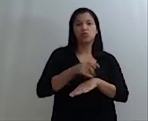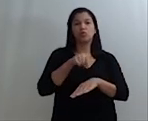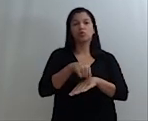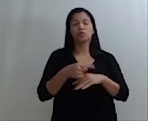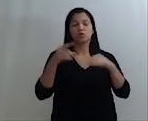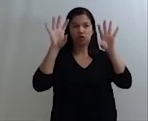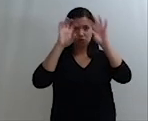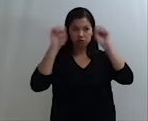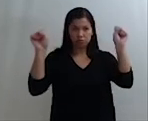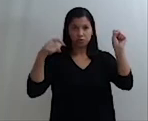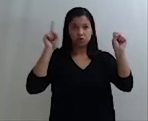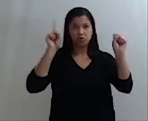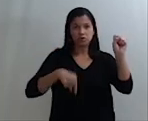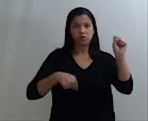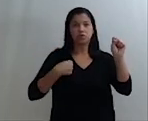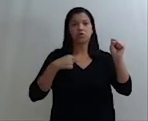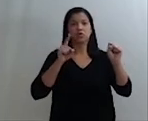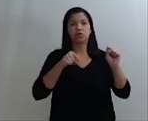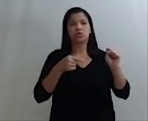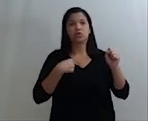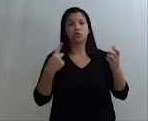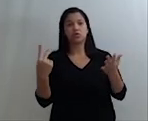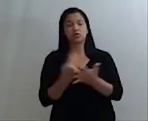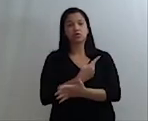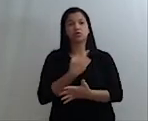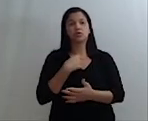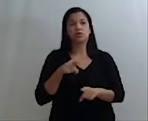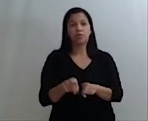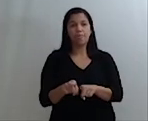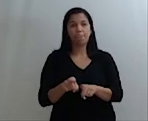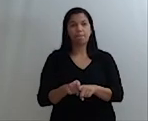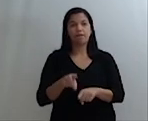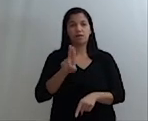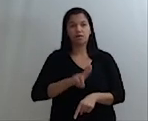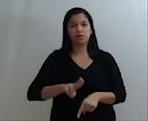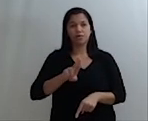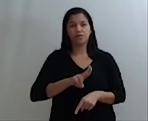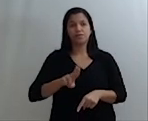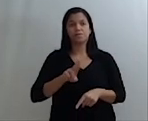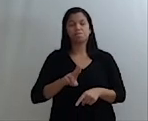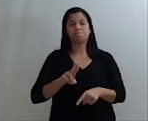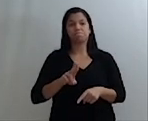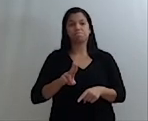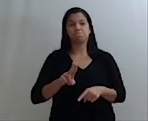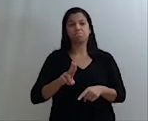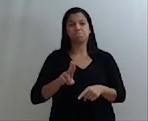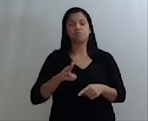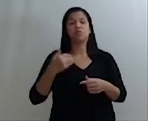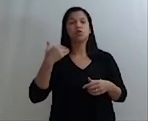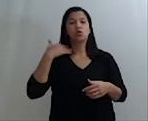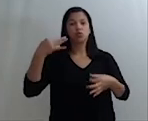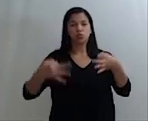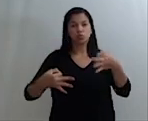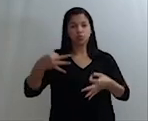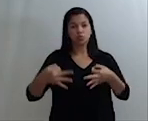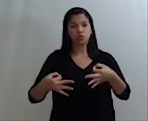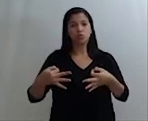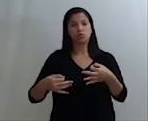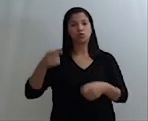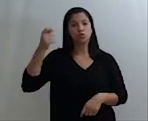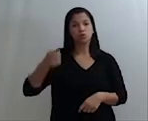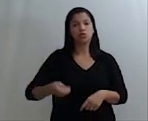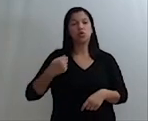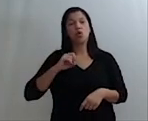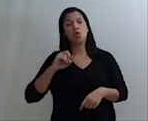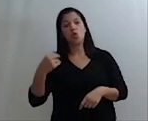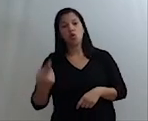do exercício da advocacia fica possibilitada ainda a aplicação das cautelas pelo juiz ou juiz do processo ou decretação de prisão preventiva em